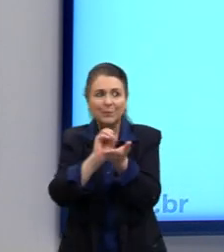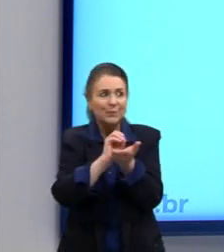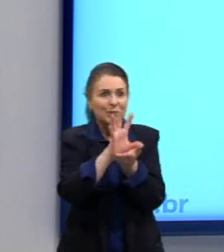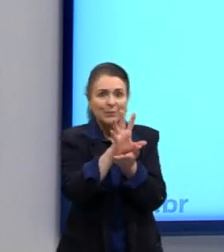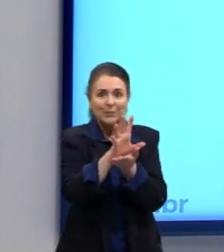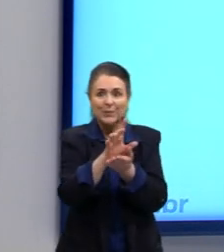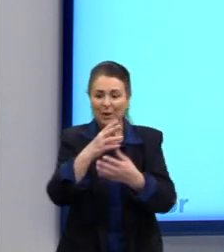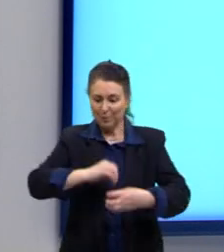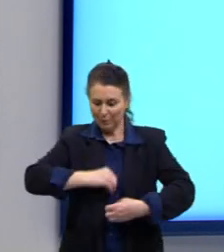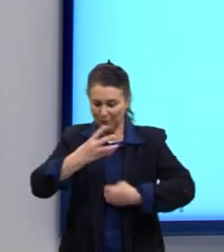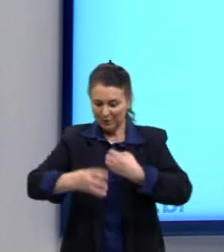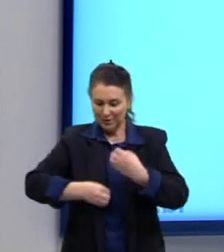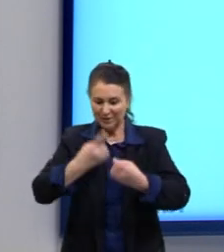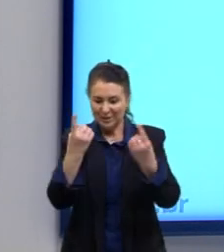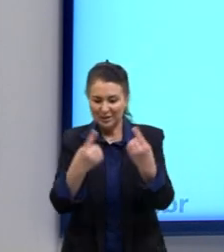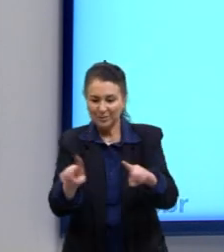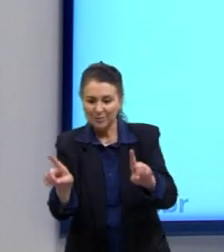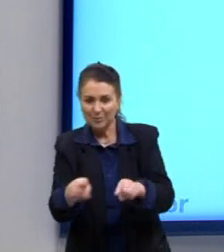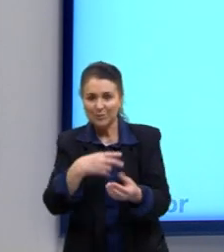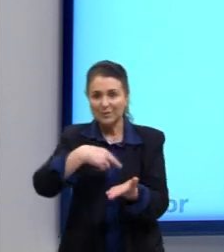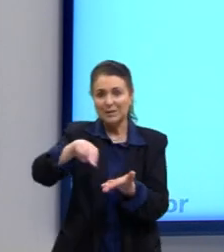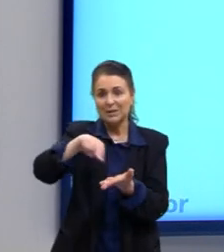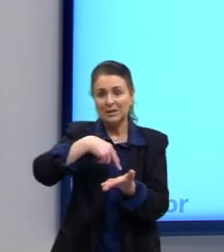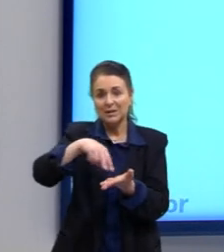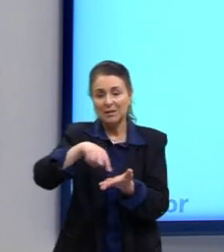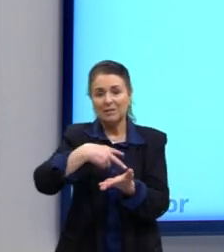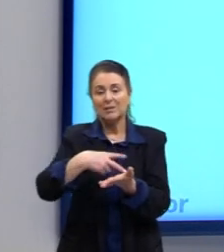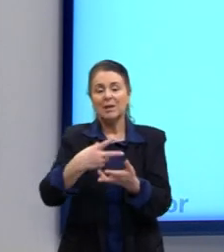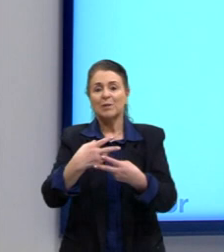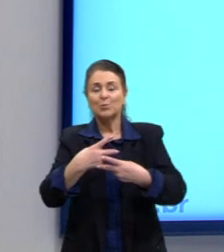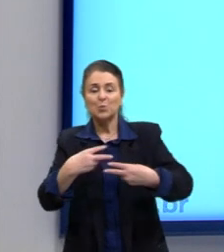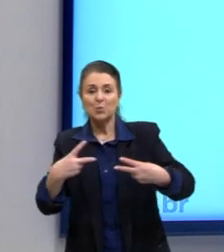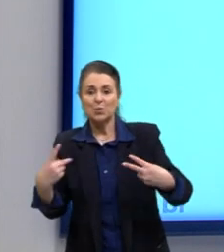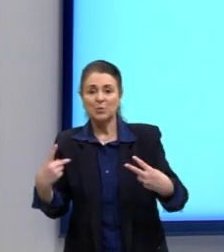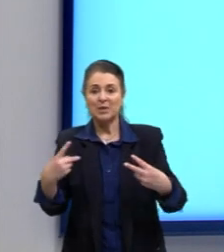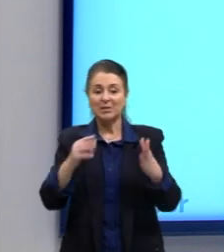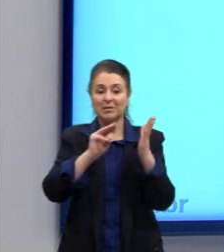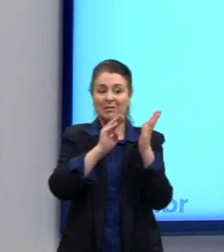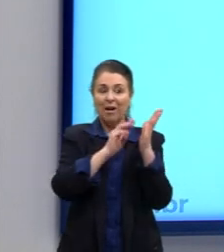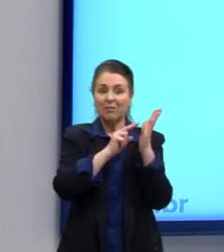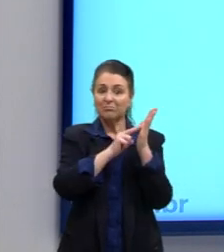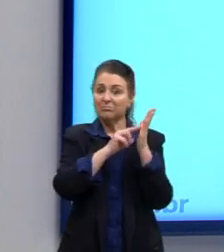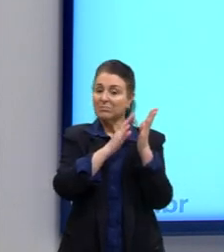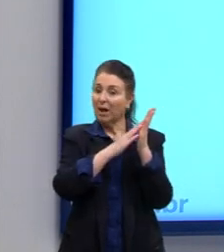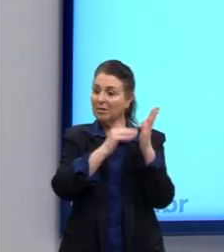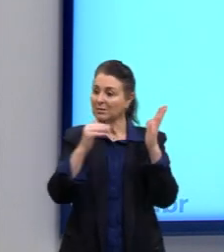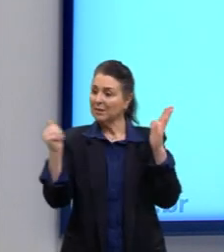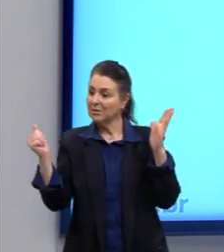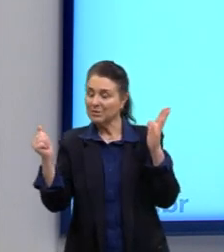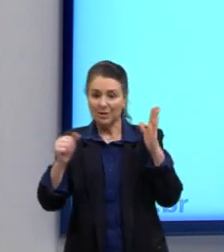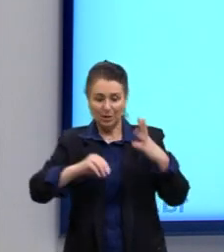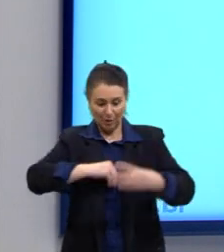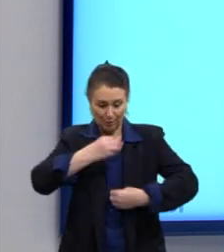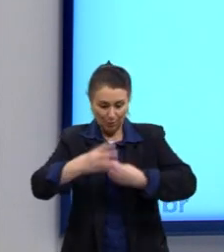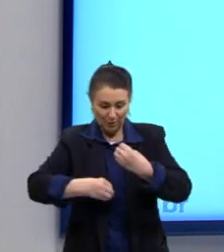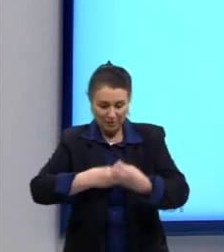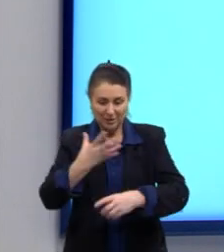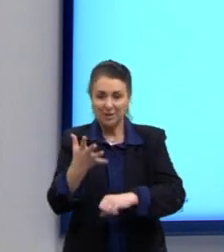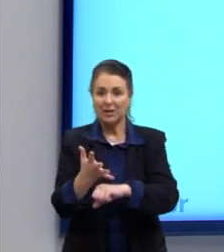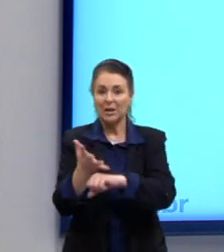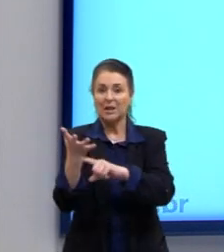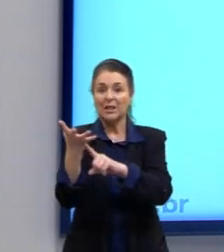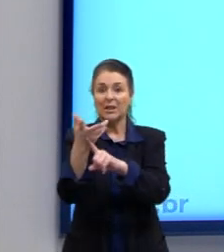a música e a entra danças essas questões né da estética da poesia da estética da arte